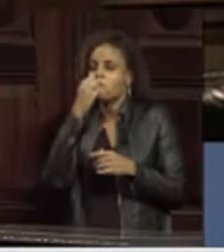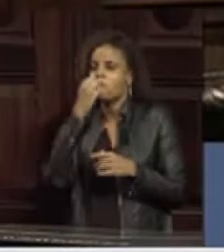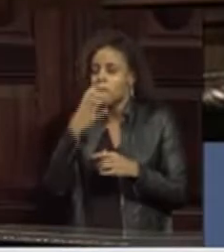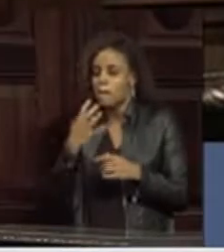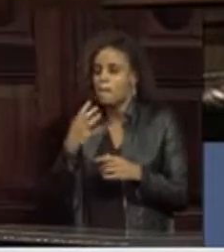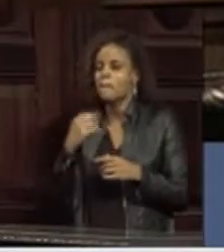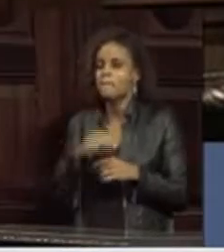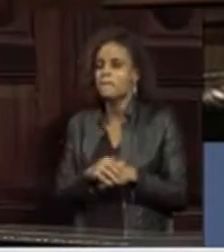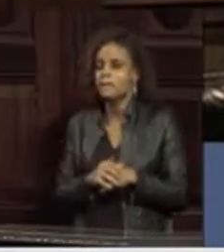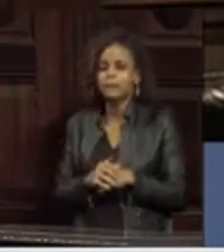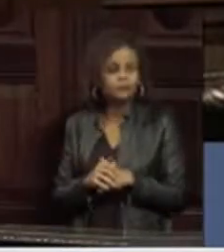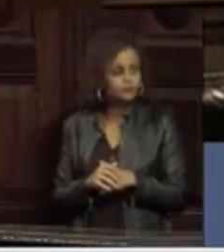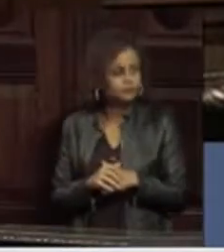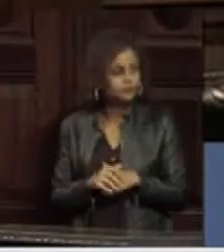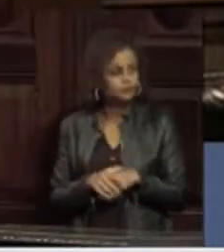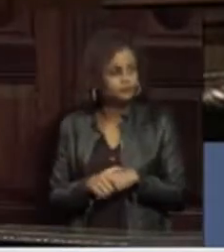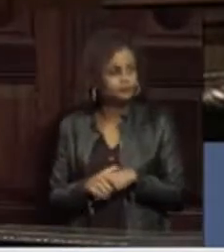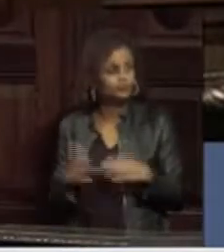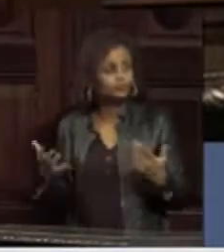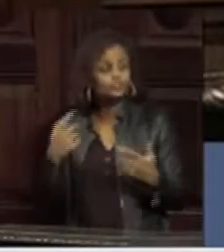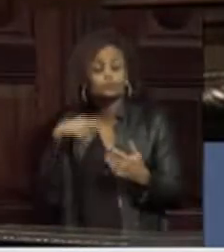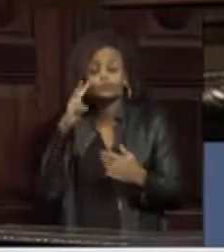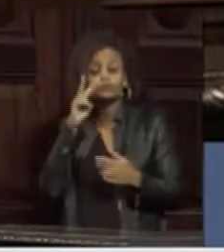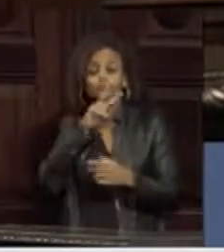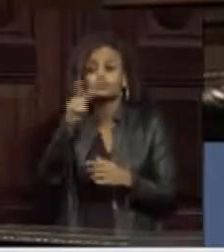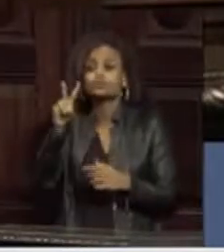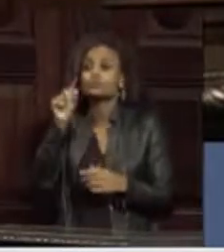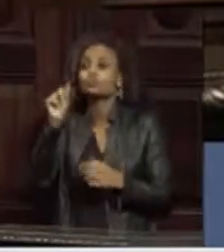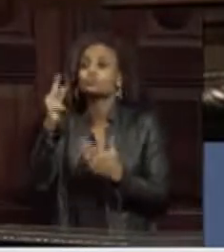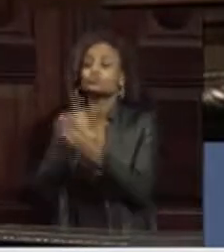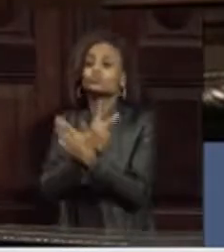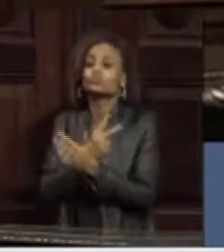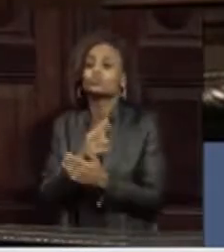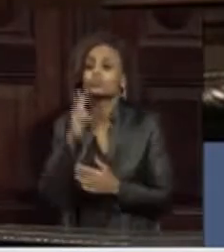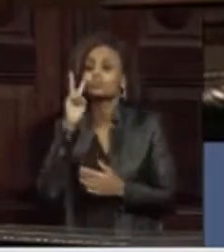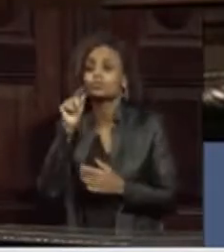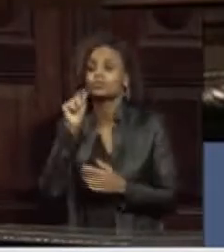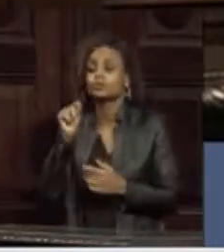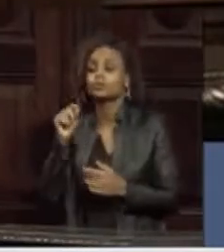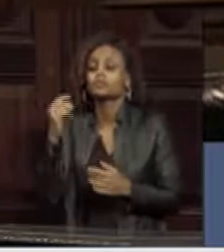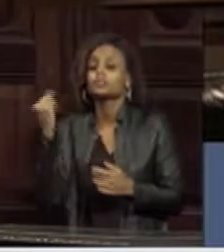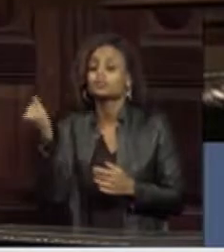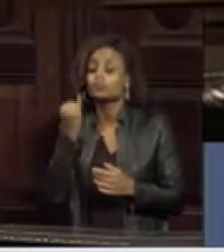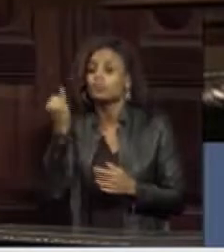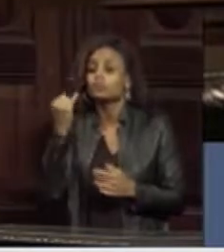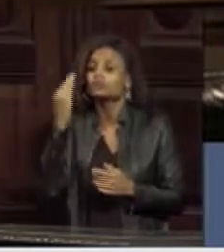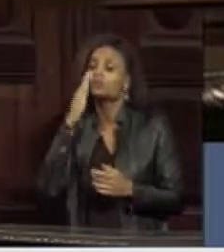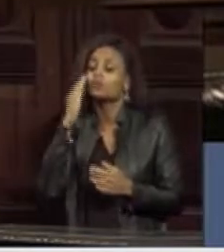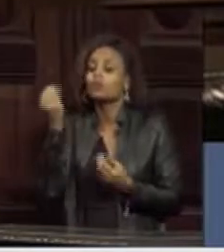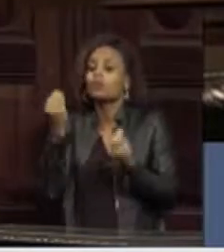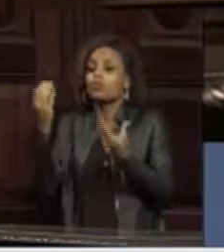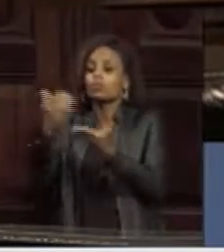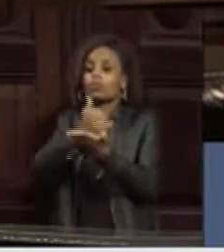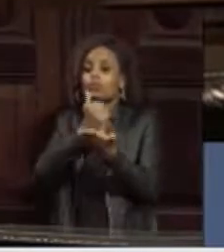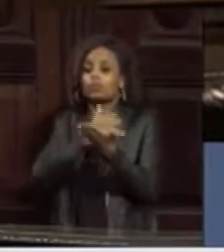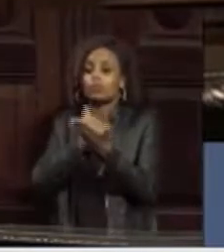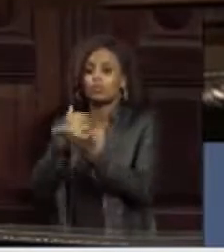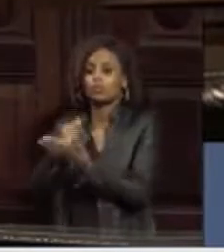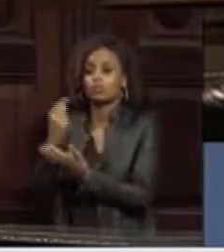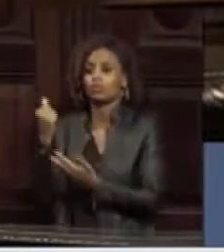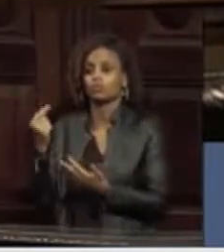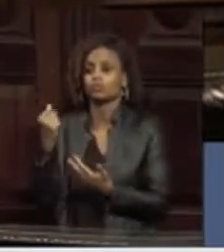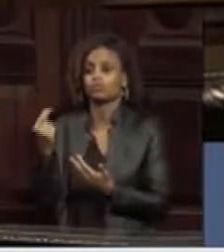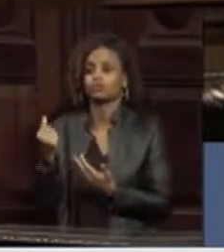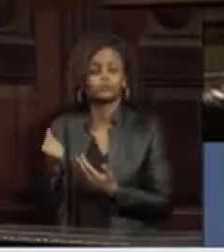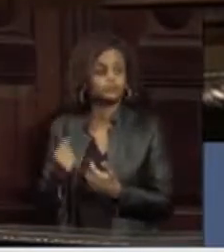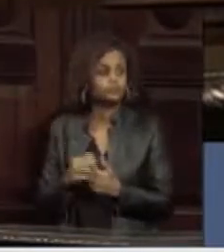de Estado, nós temos que ter a preocupação com a garantia da arrecadação presente e futura dos demais